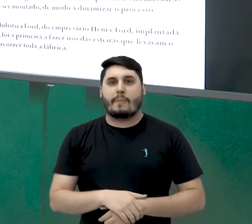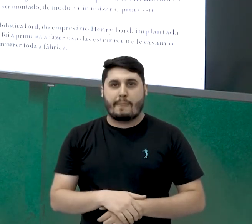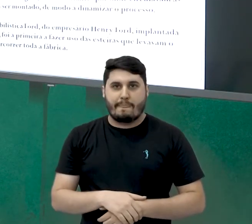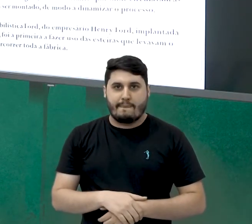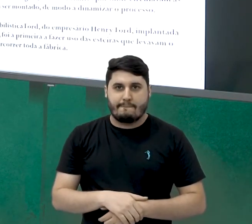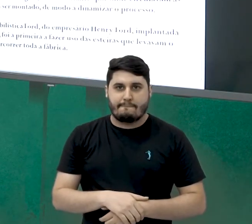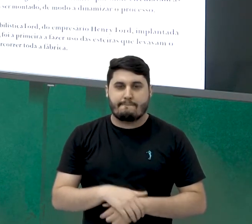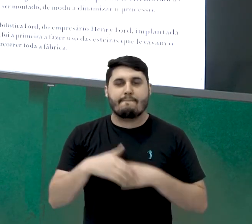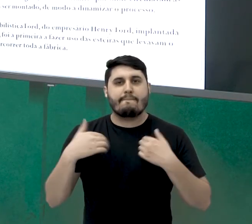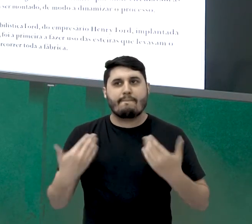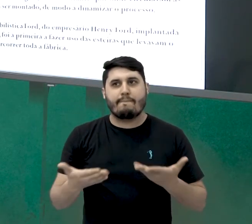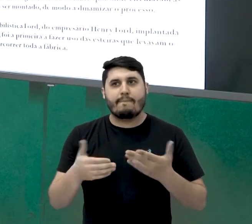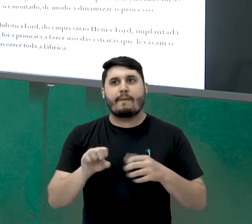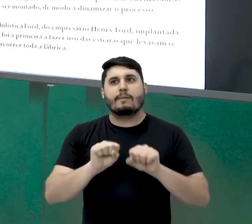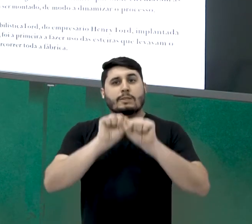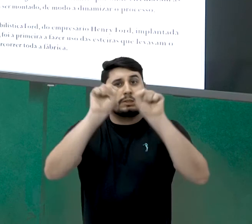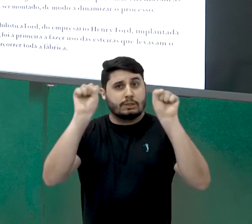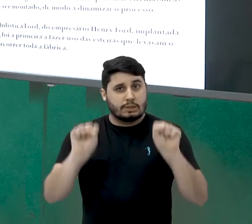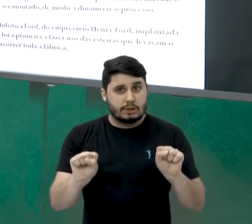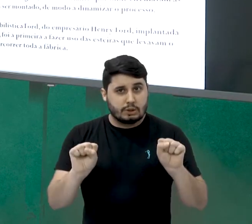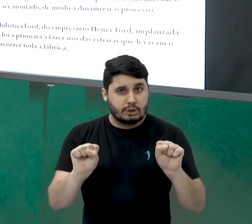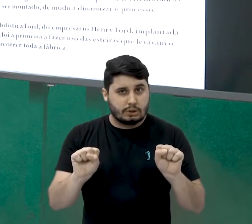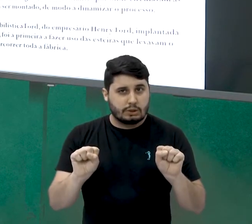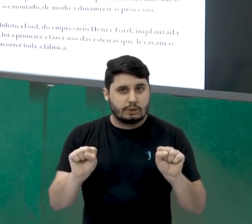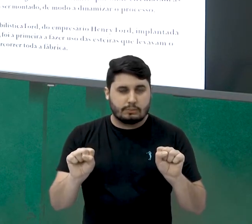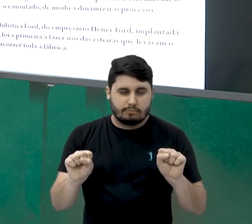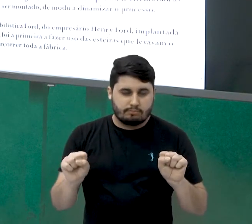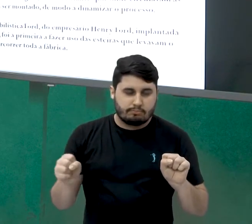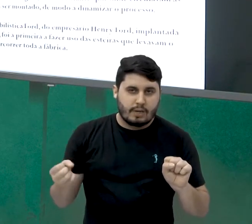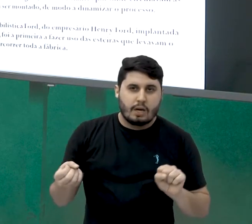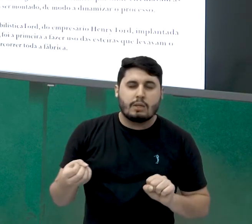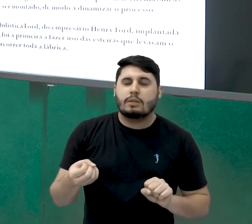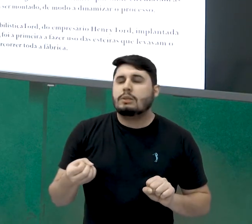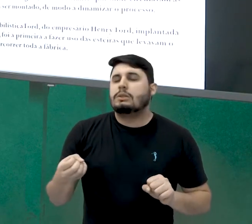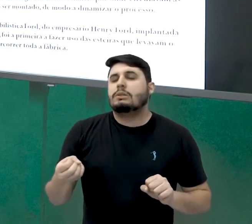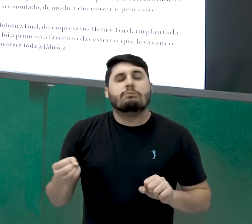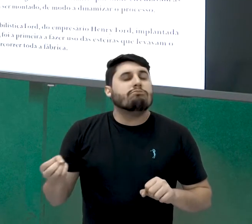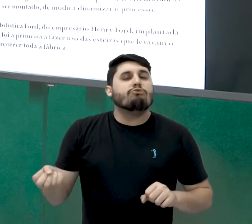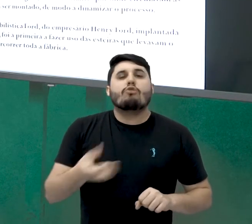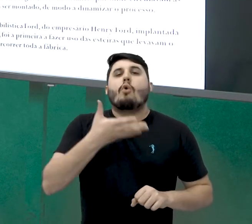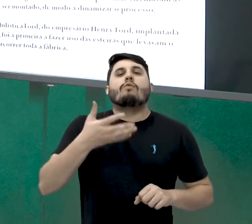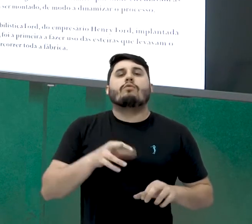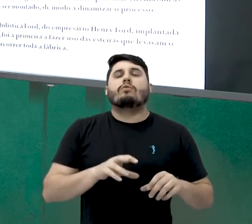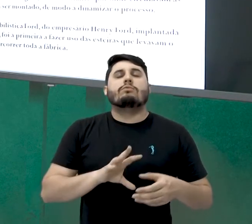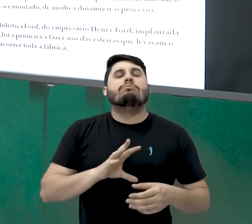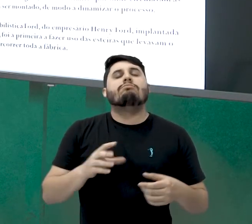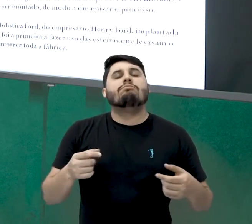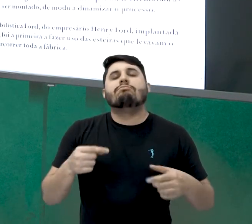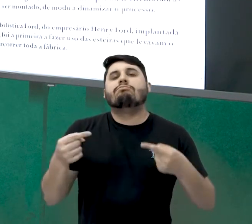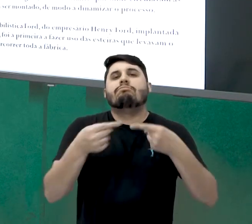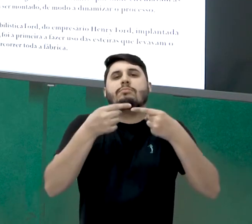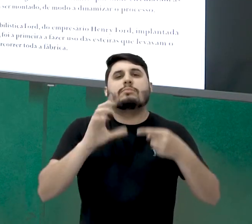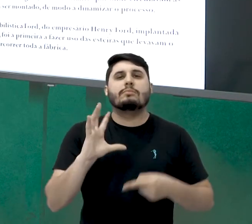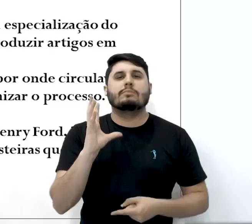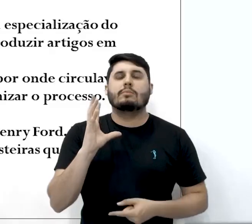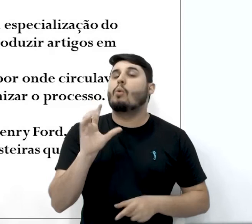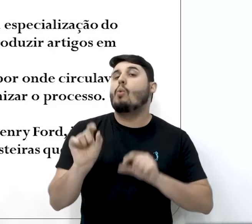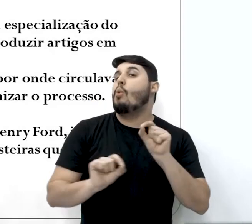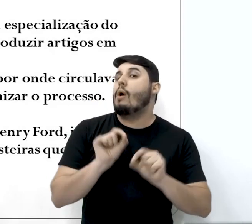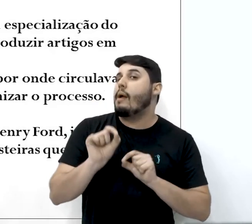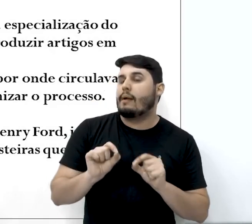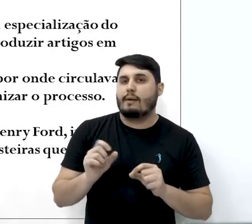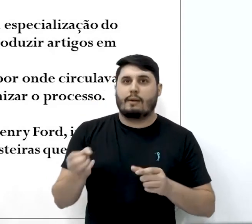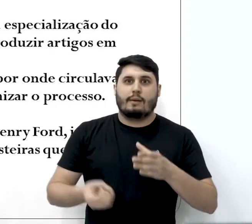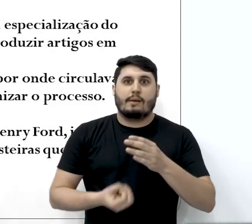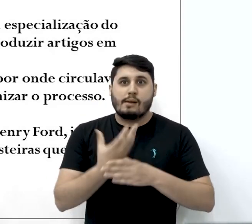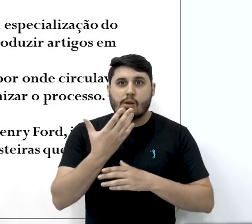os sistemas inovadores dessa segunda revolução industrial. A partir dessa segunda revolução industrial, nós tivemos a energia elétrica como fonte